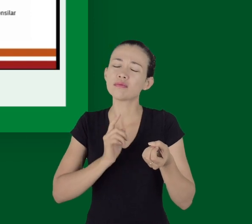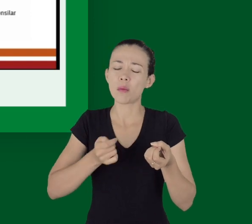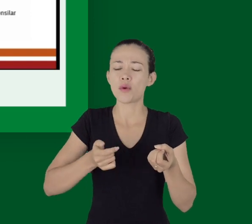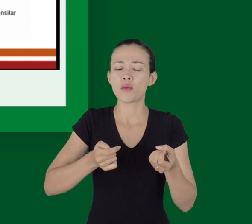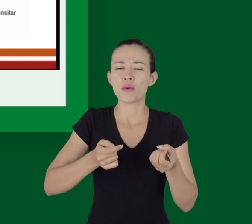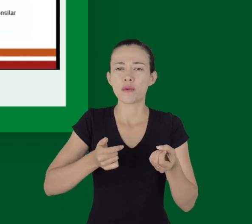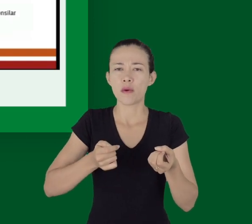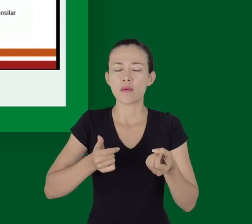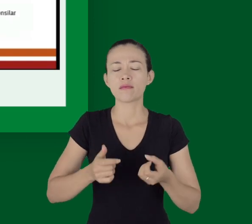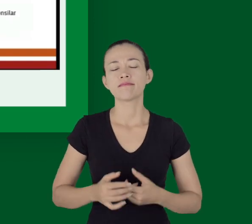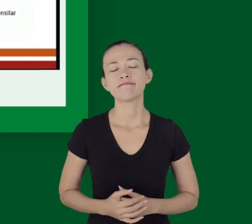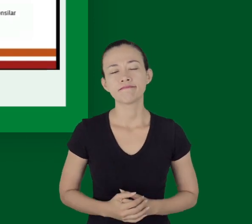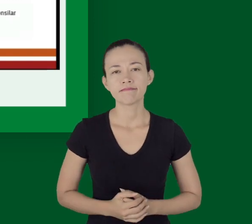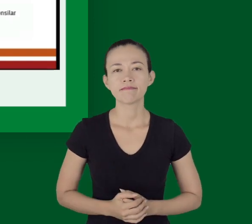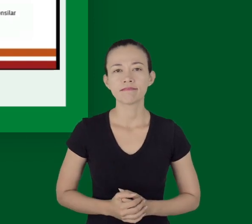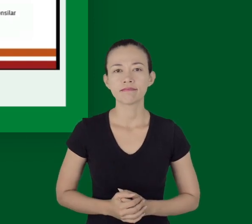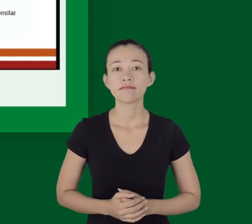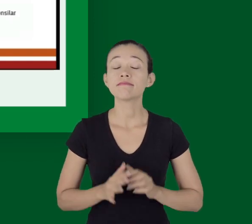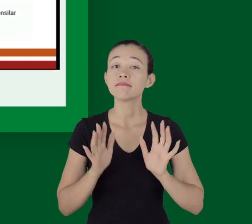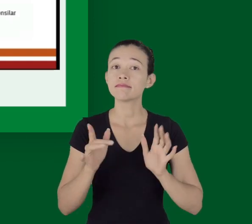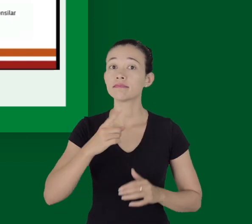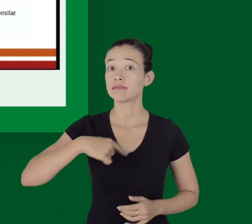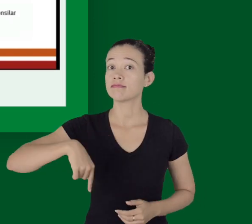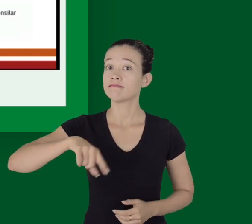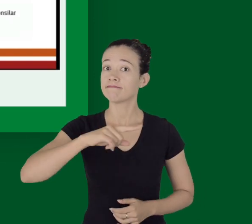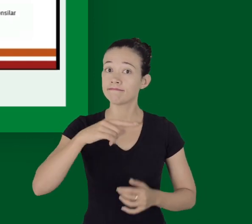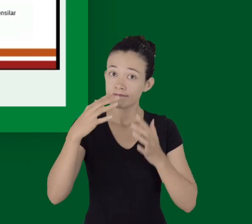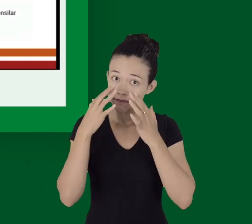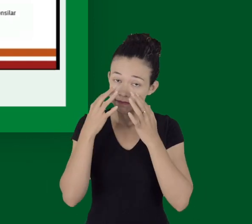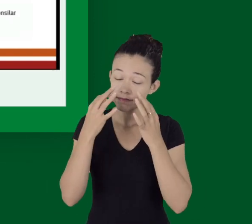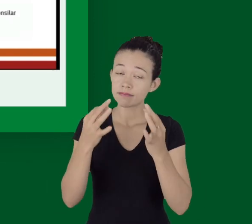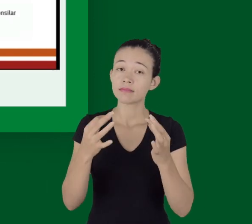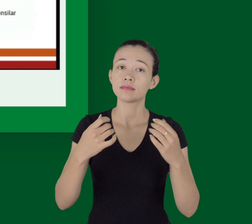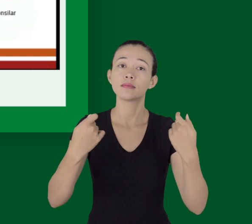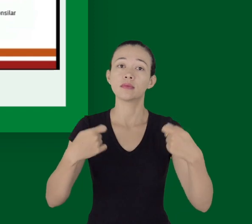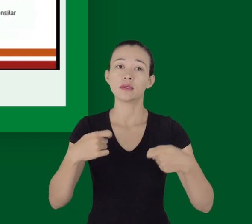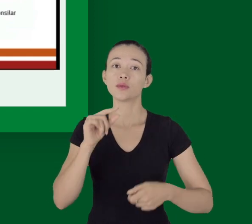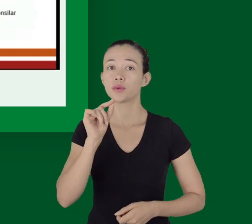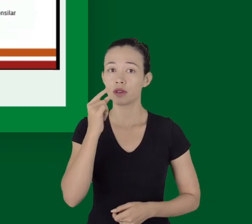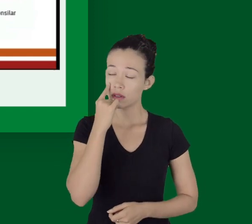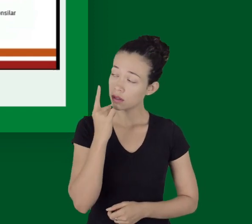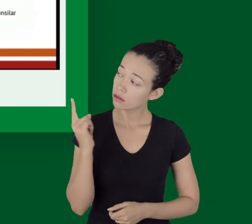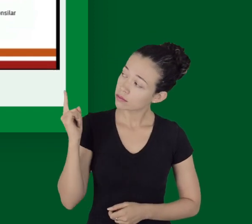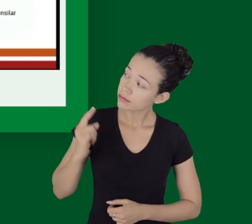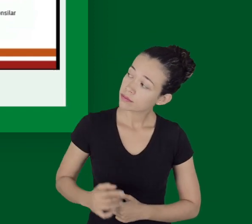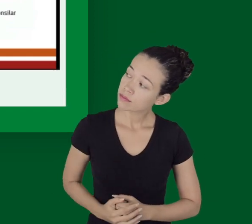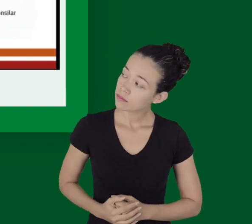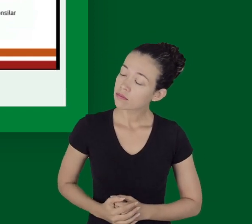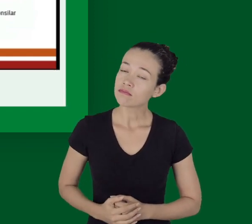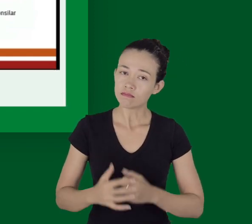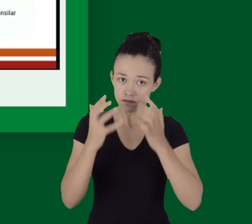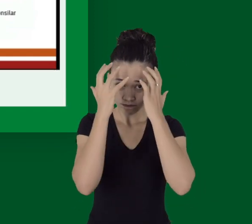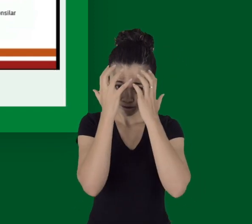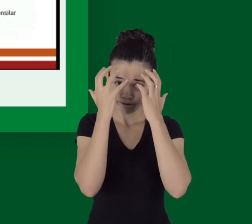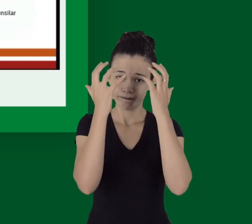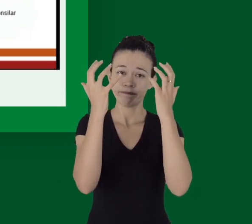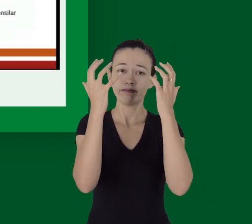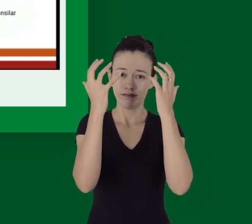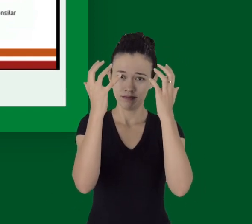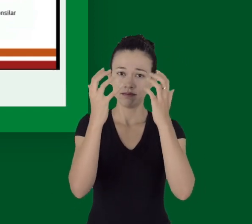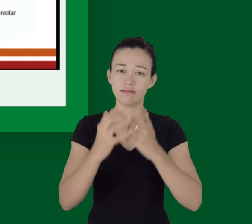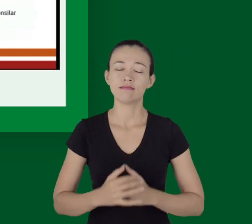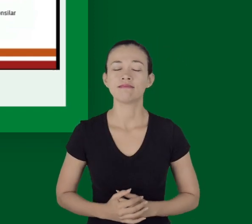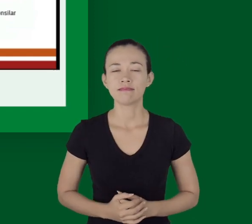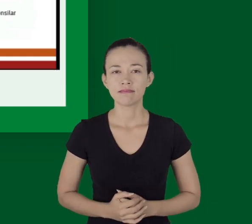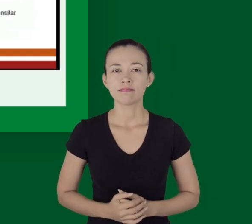Dentro dessas complicações, requer bastante atenção esses processos de herniação, esses processos de edema cerebral.